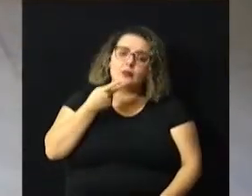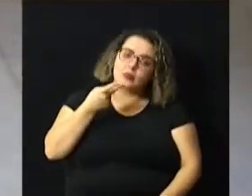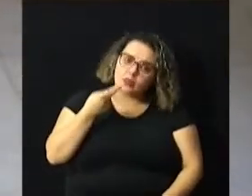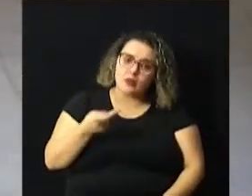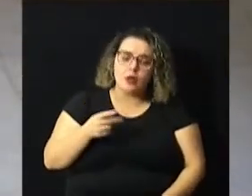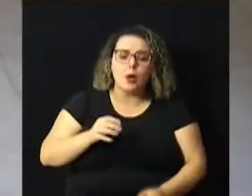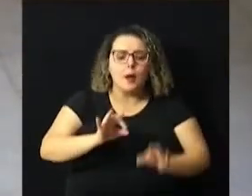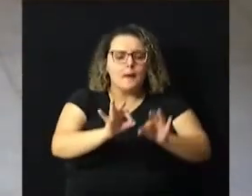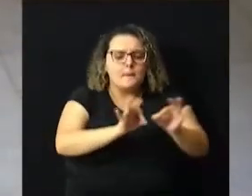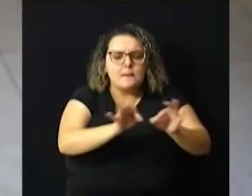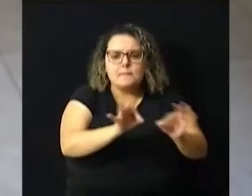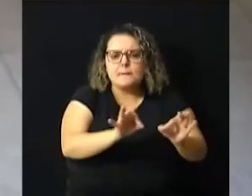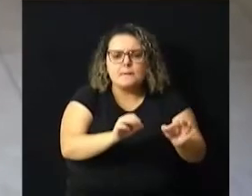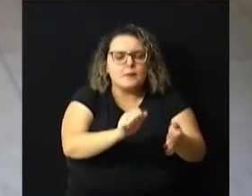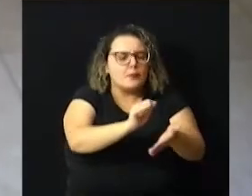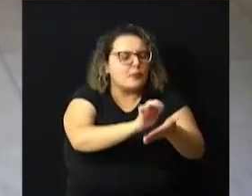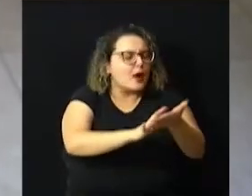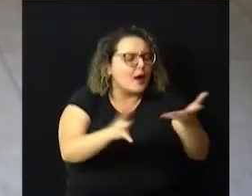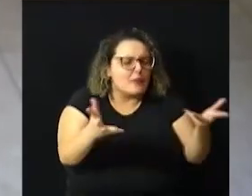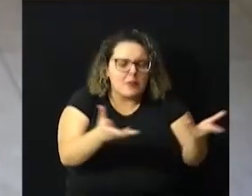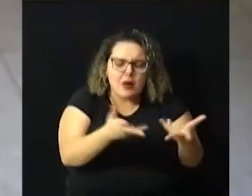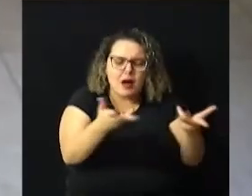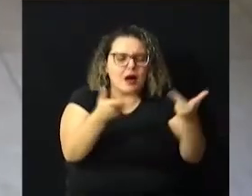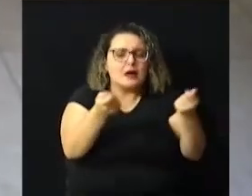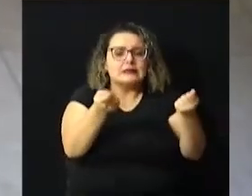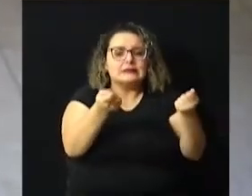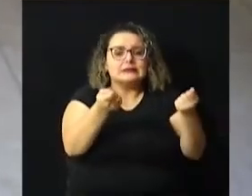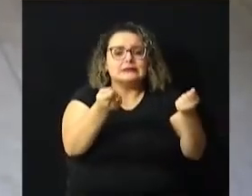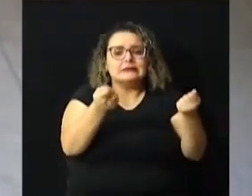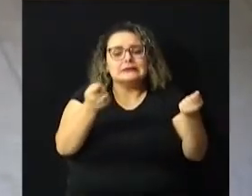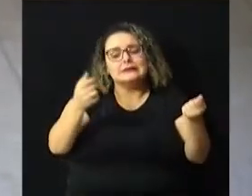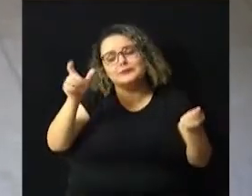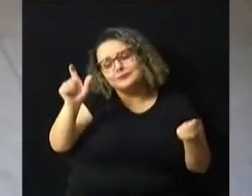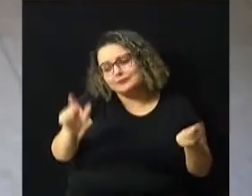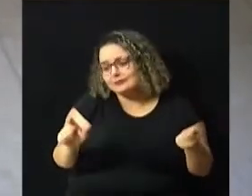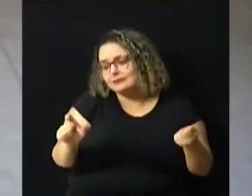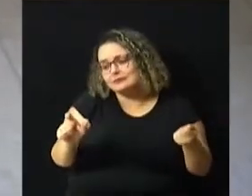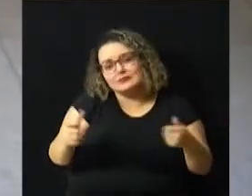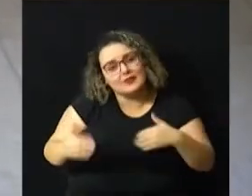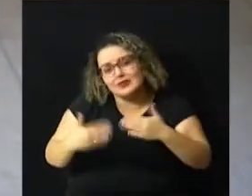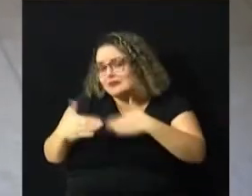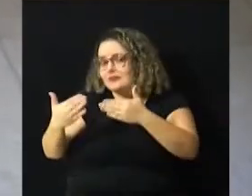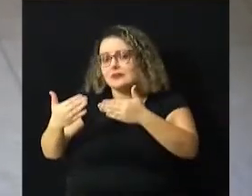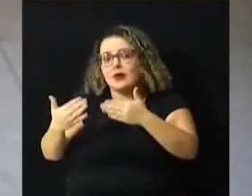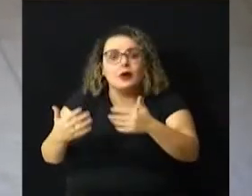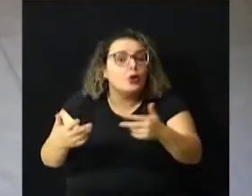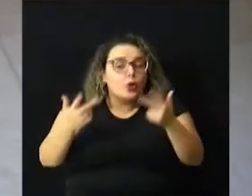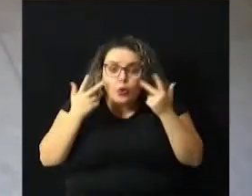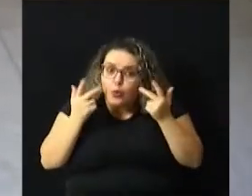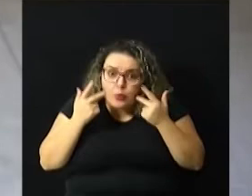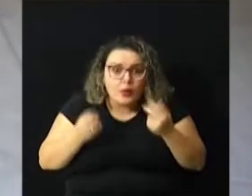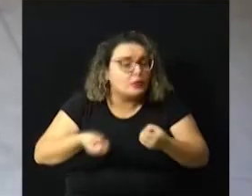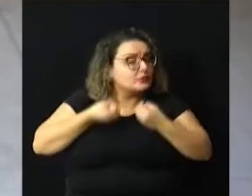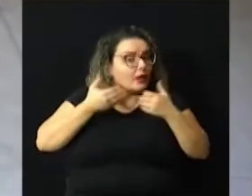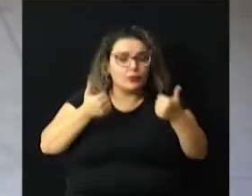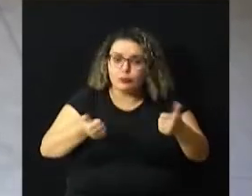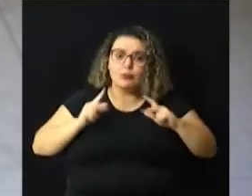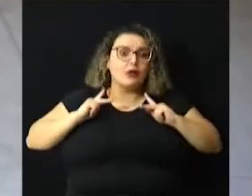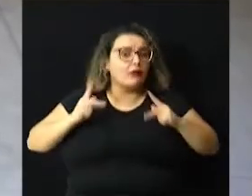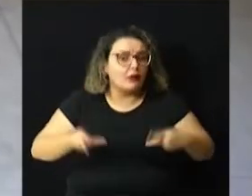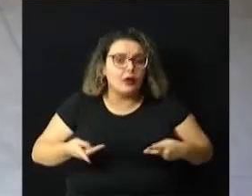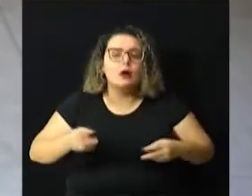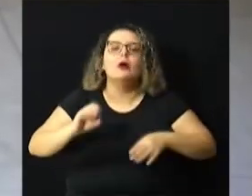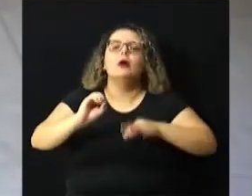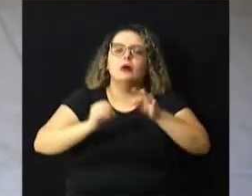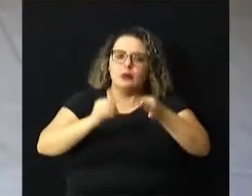que às vezes a gente prepara uma atividade maravilhosa e o paciente não desenvolve. E tá tudo bem, é o ser humano, né? E aí a TO,